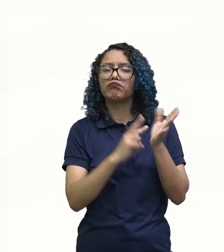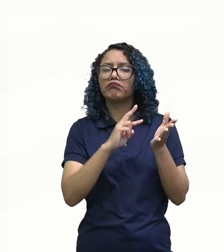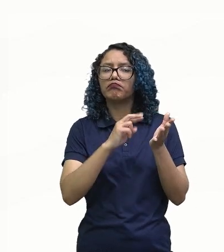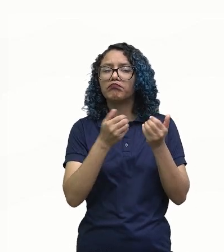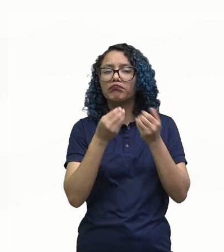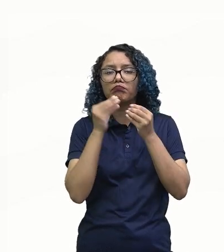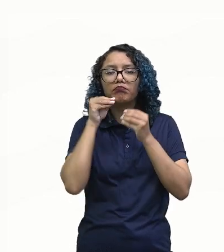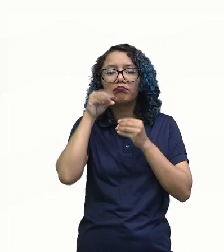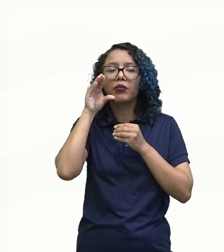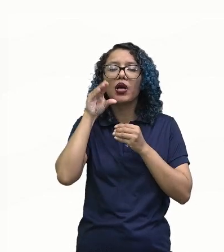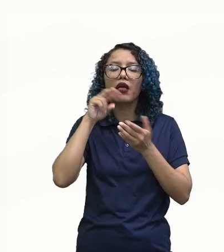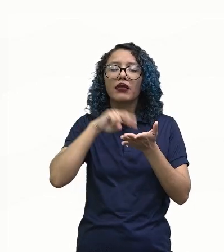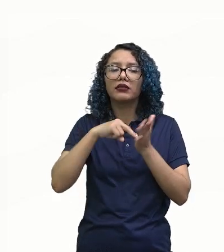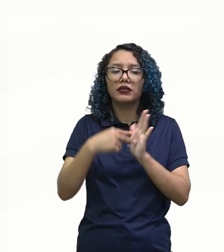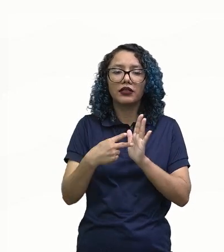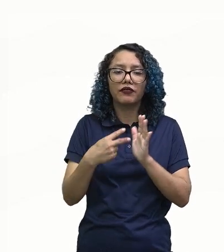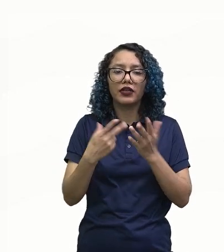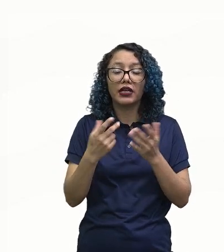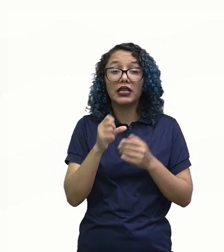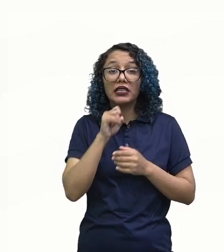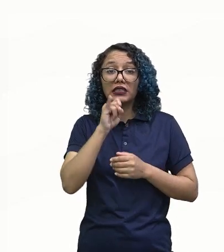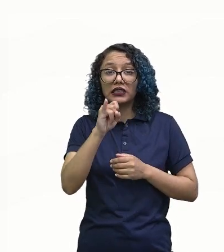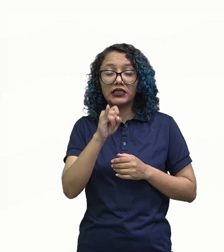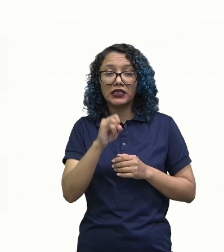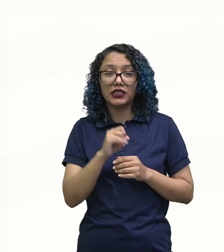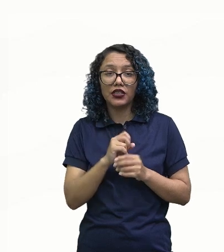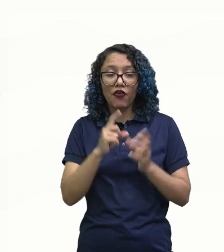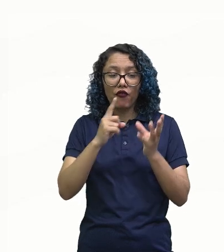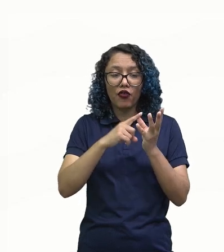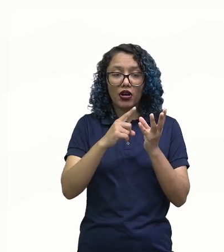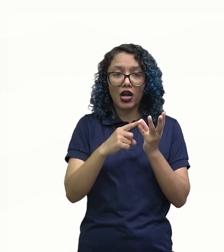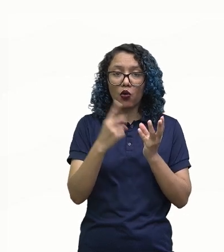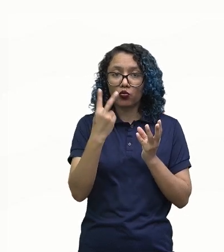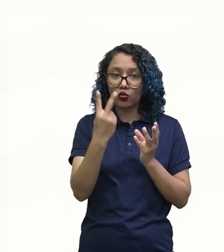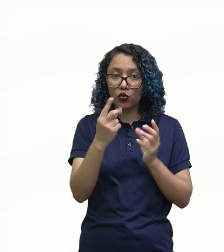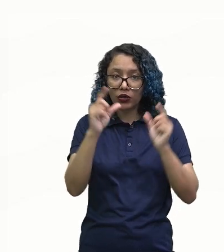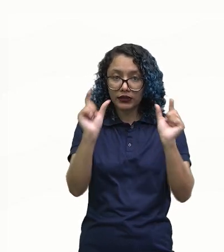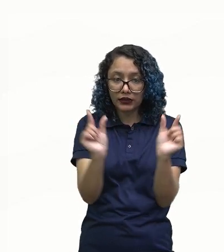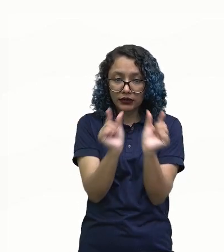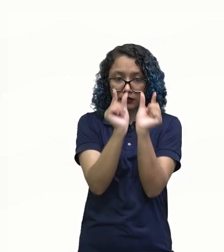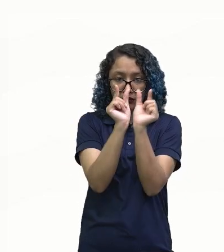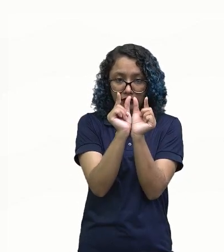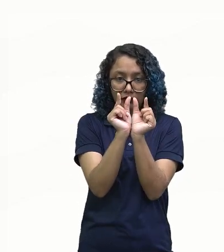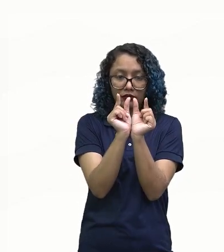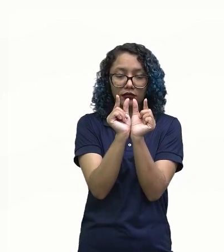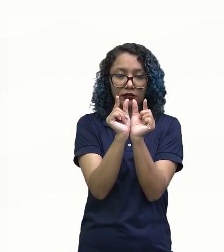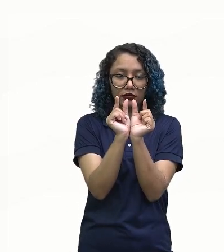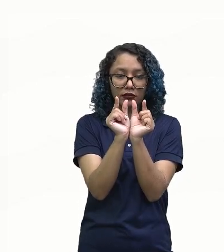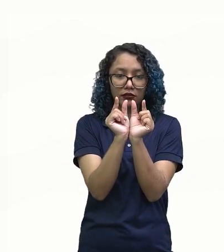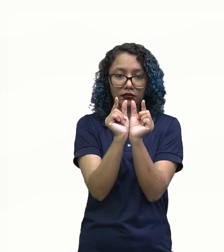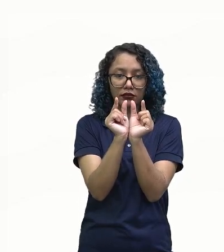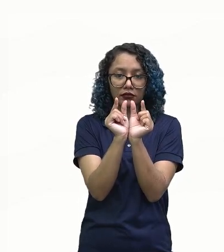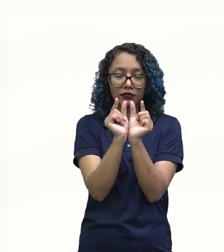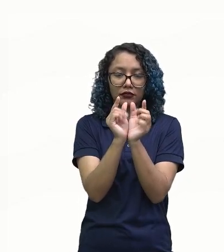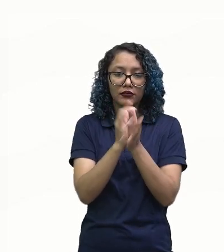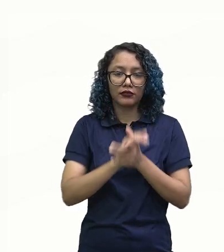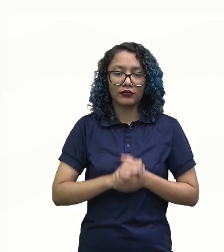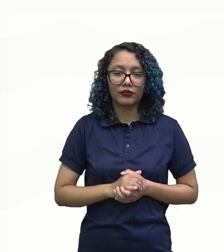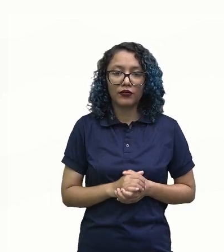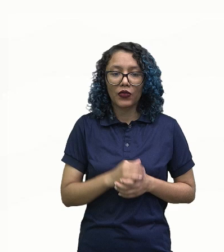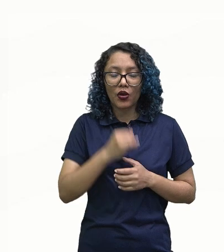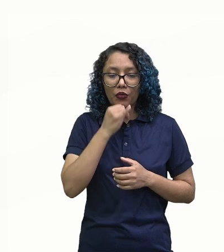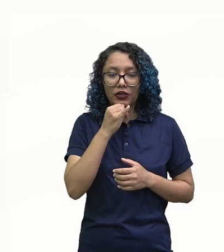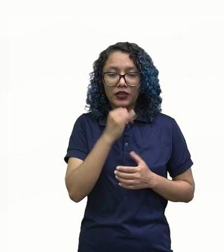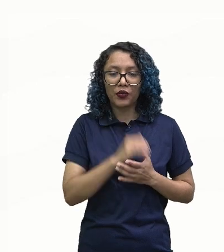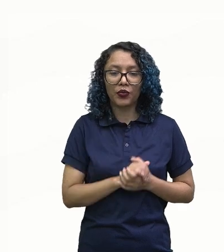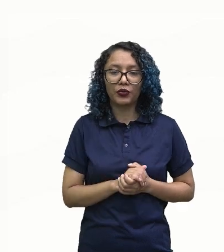quando há o encontro de duas vogais. Quando eu digo di, significa di, significa dois. Então, se eu